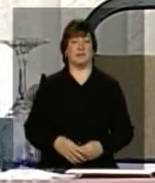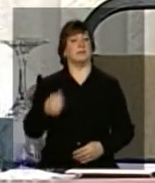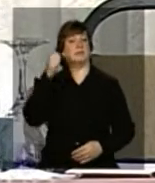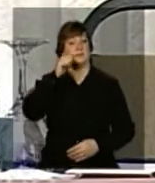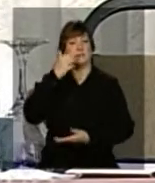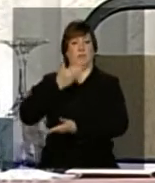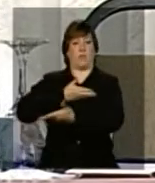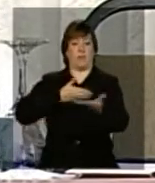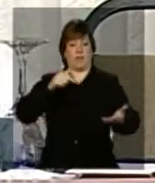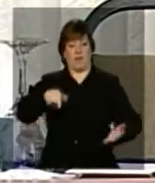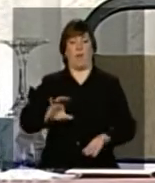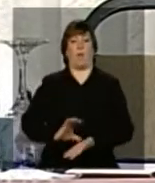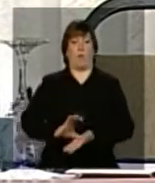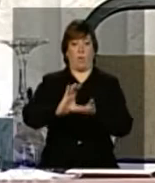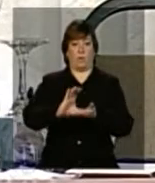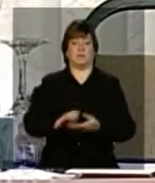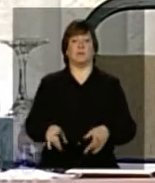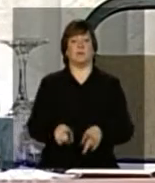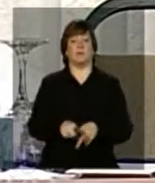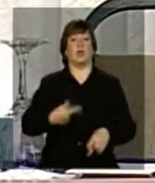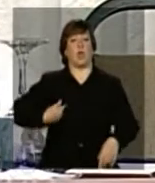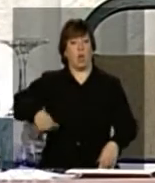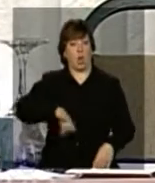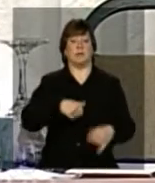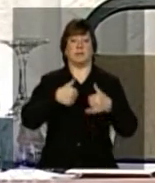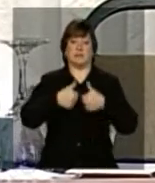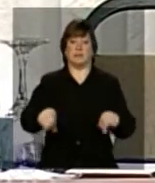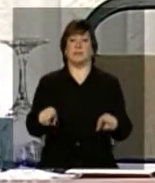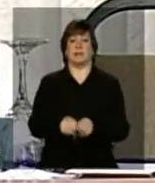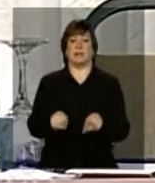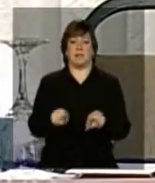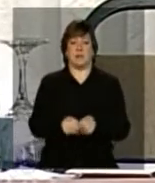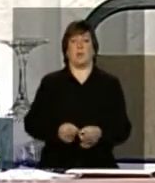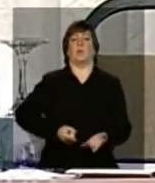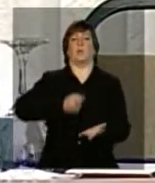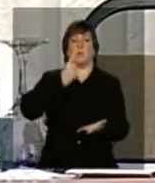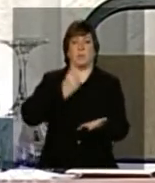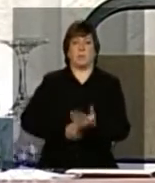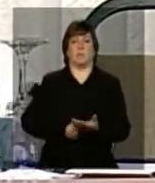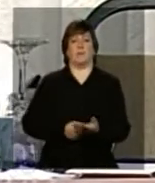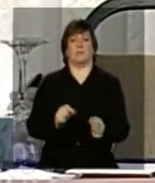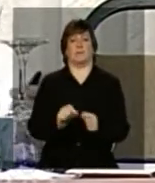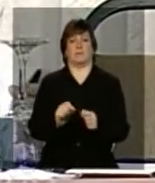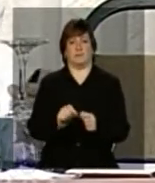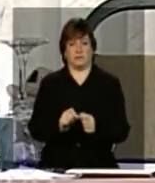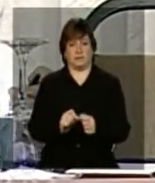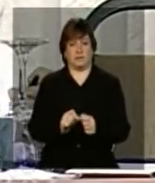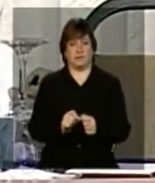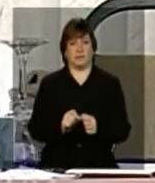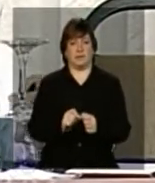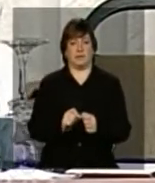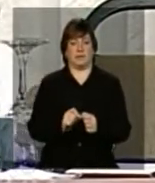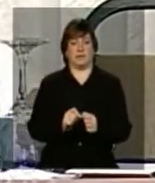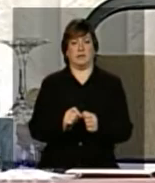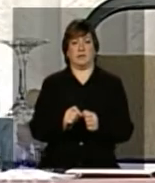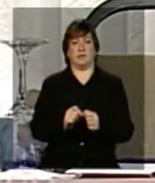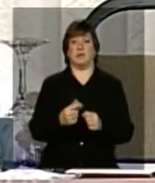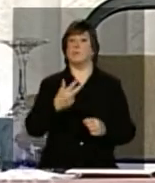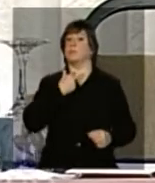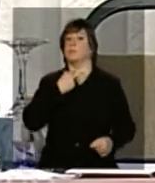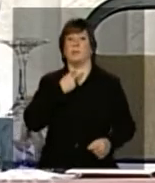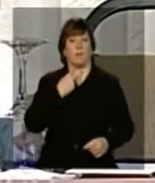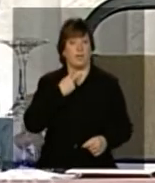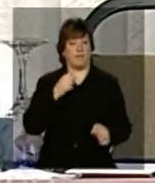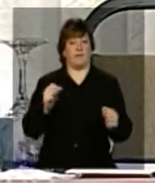companheiras desse conselho, nós estamos também cumprindo um compromisso e realmente não